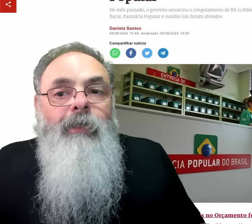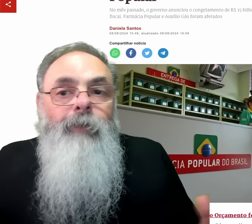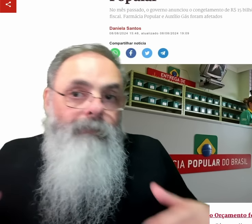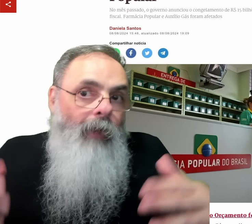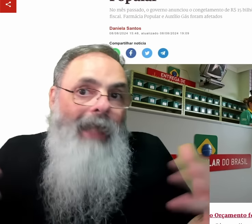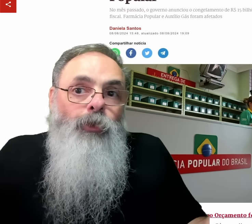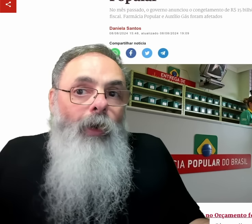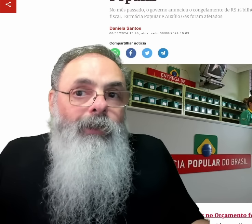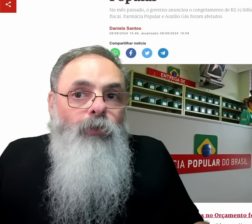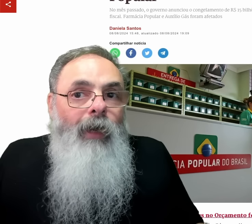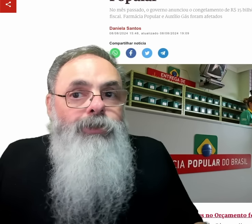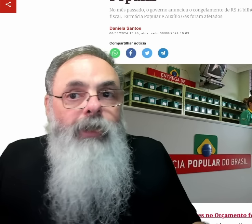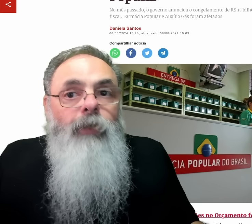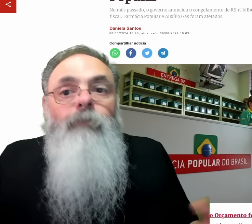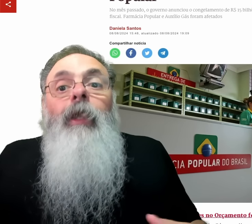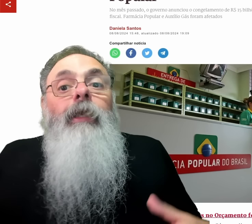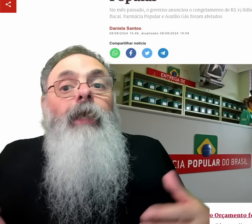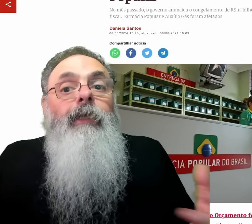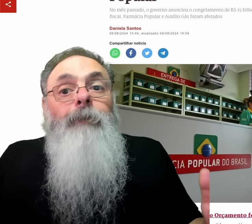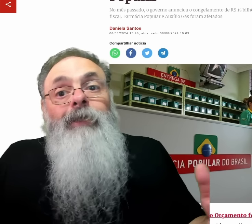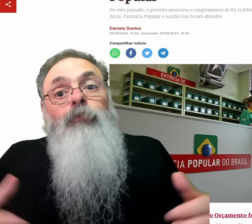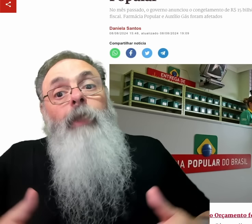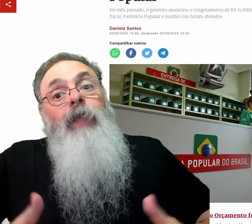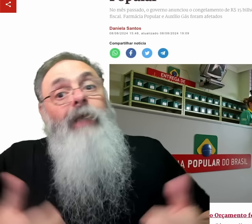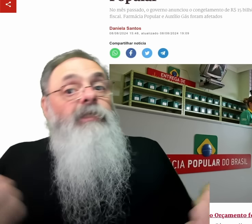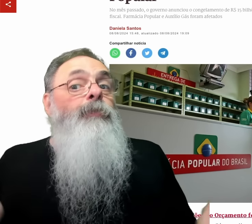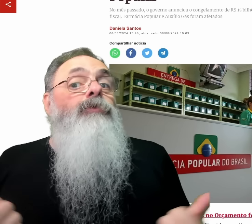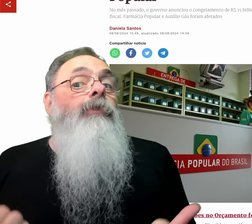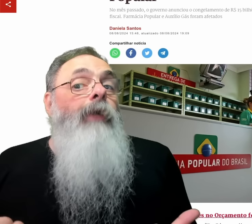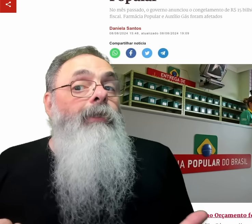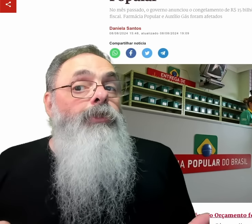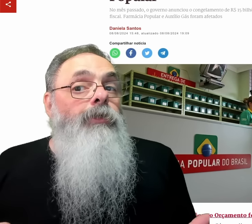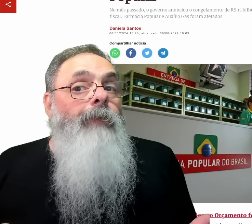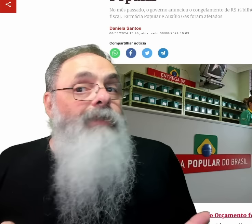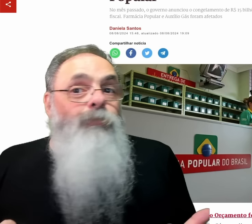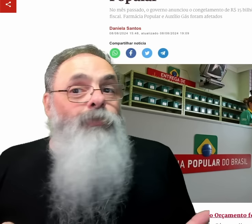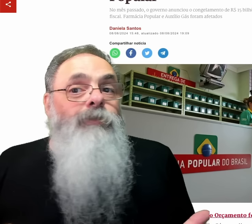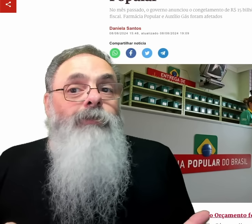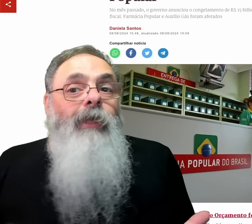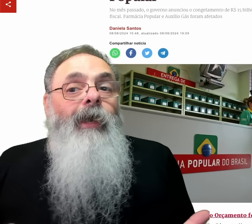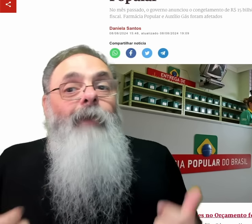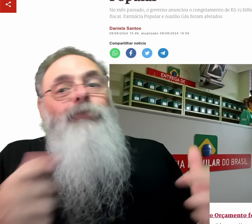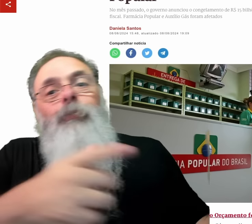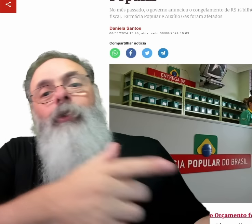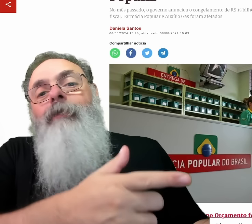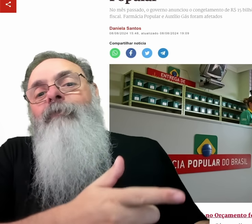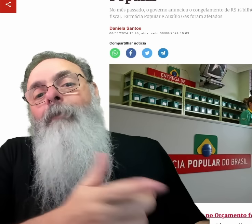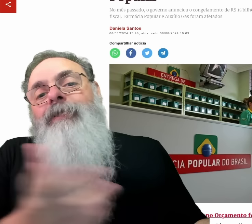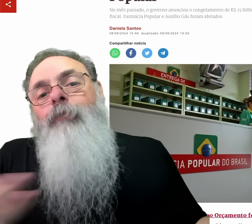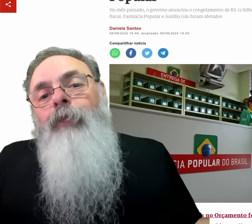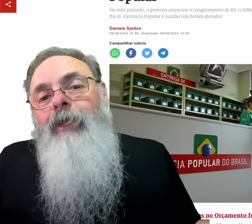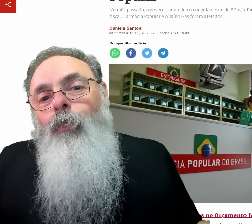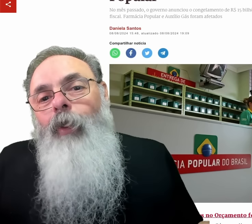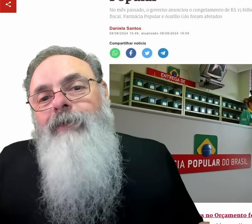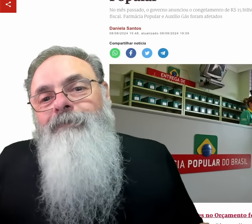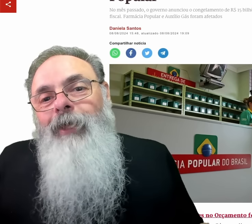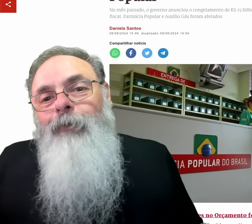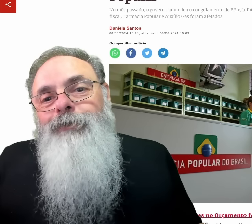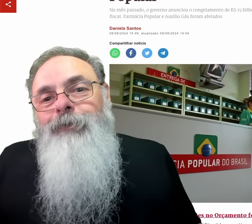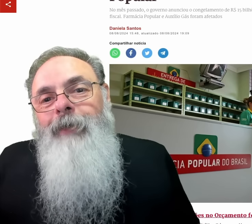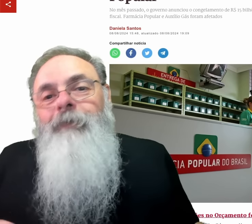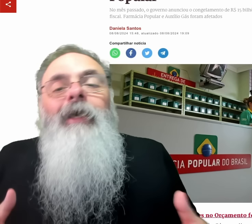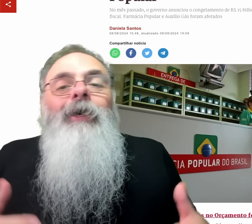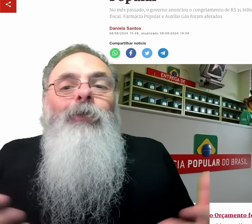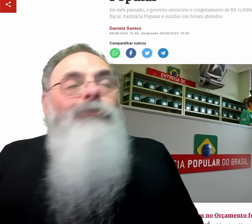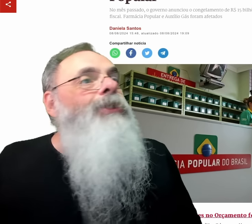para caramba adora torrar dinheiro e aí para não essas pessoas ele não quer demitir essas pessoas ele não quer ah mas o programa Farmácia Popular ele corta é